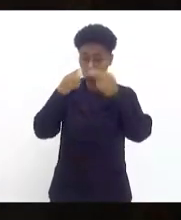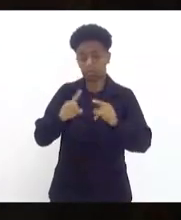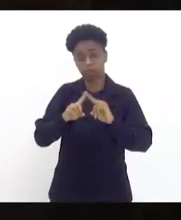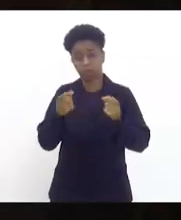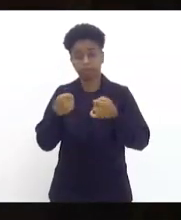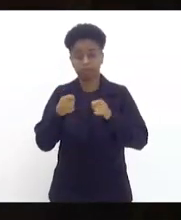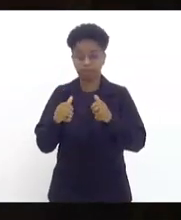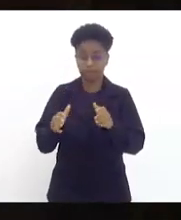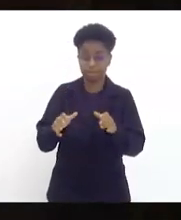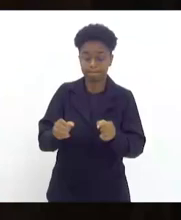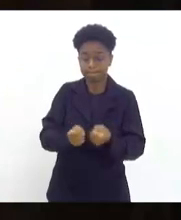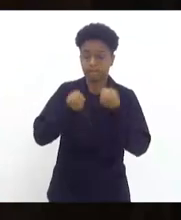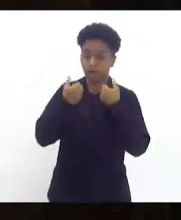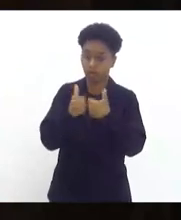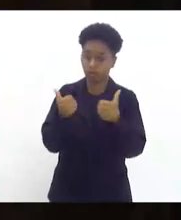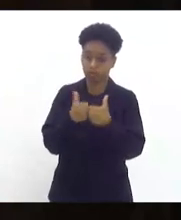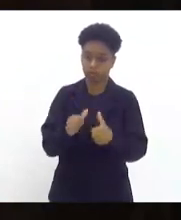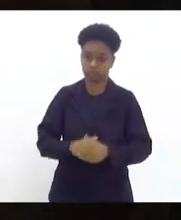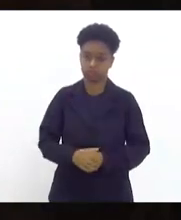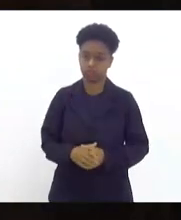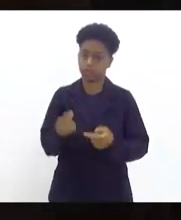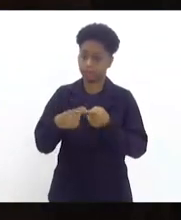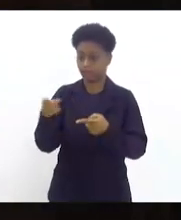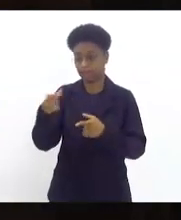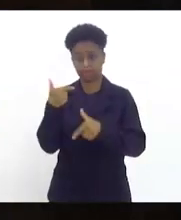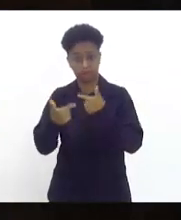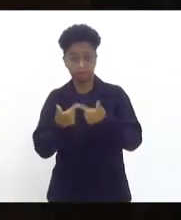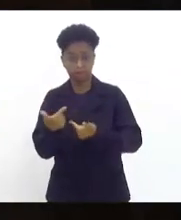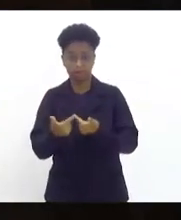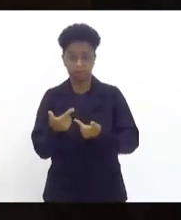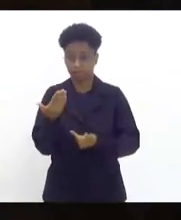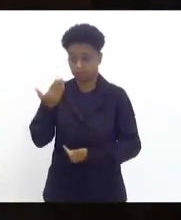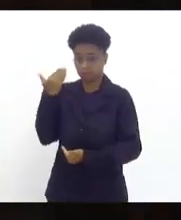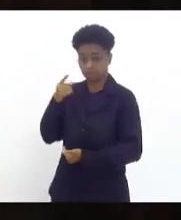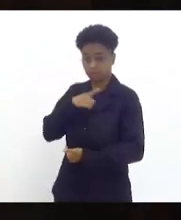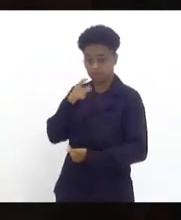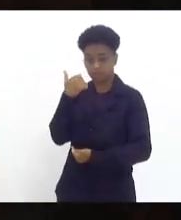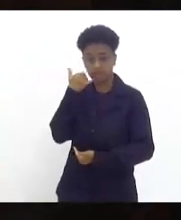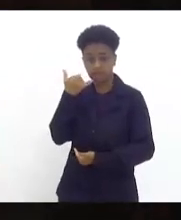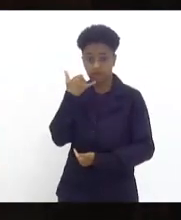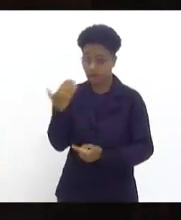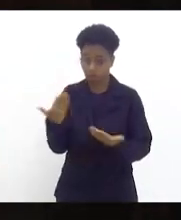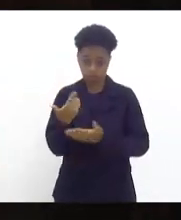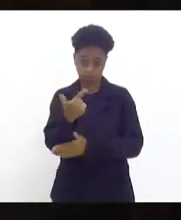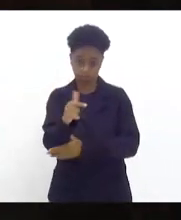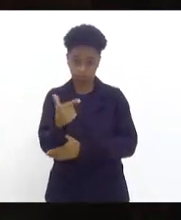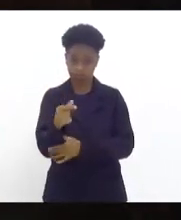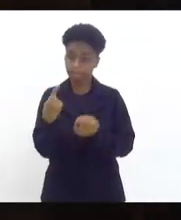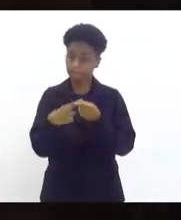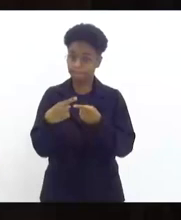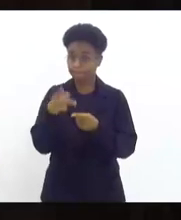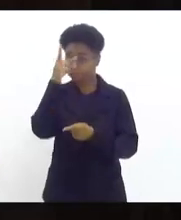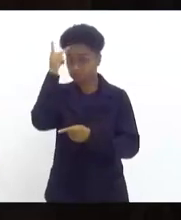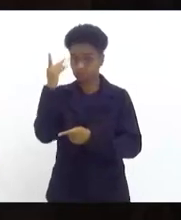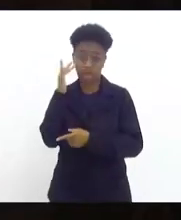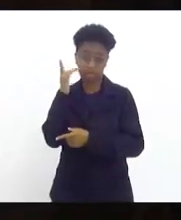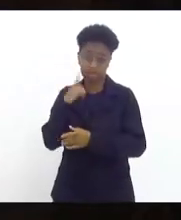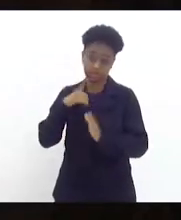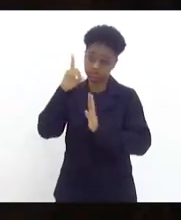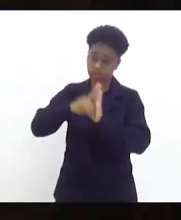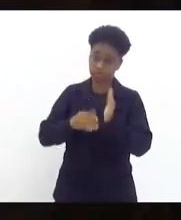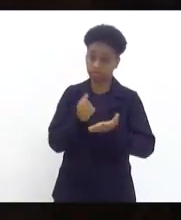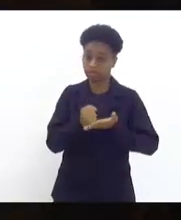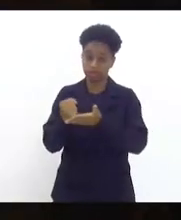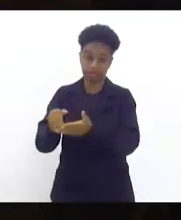que ela tem que pegar ônibus que ela se sustenta ela tem um telefone que agora não tem mais porque o cara achou no direito de levar